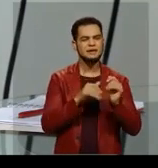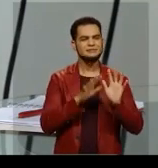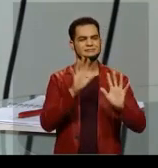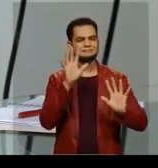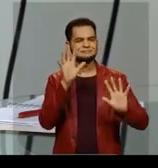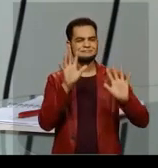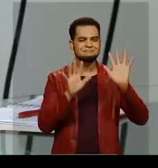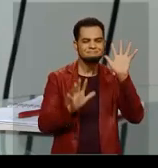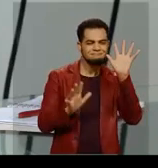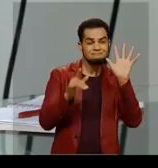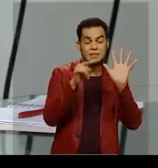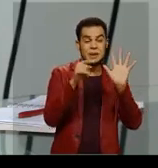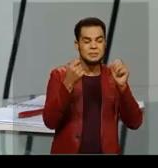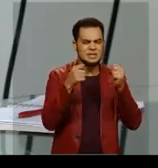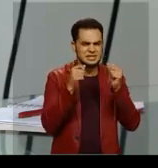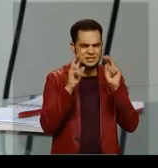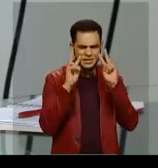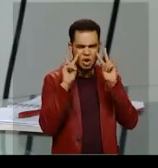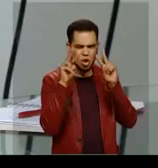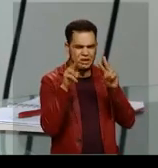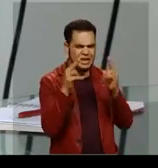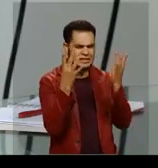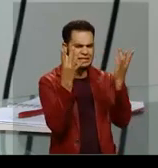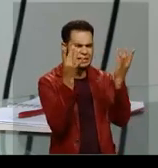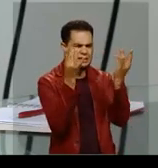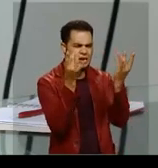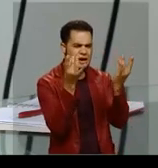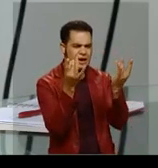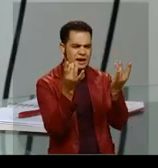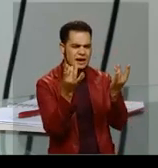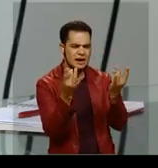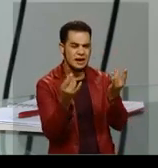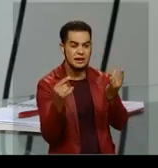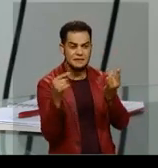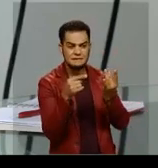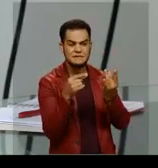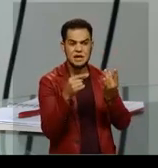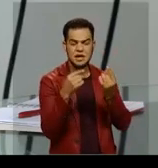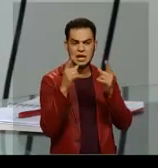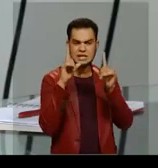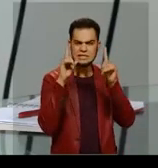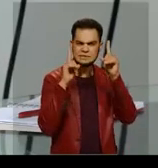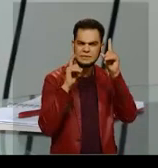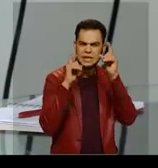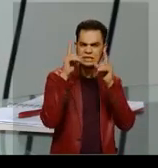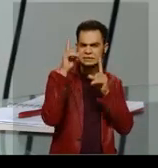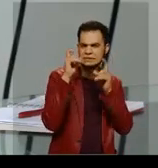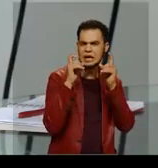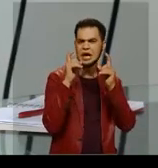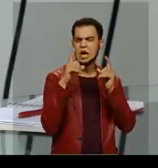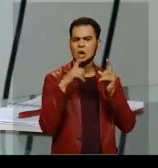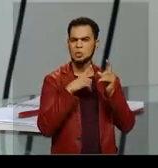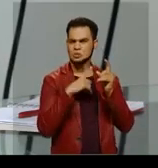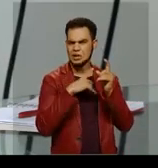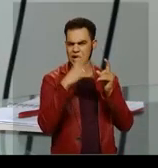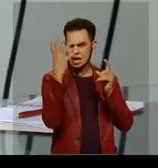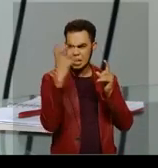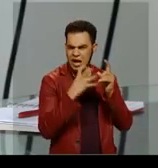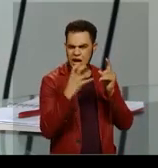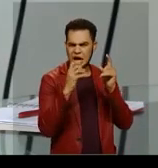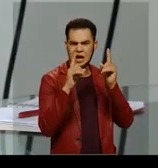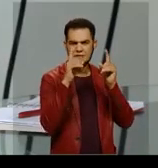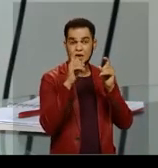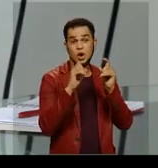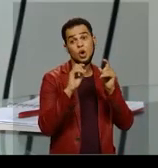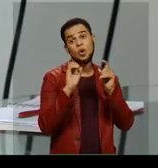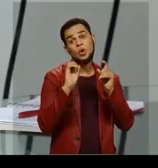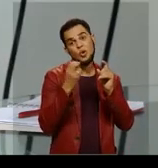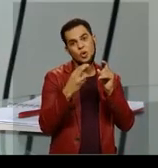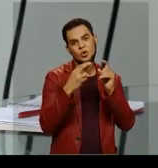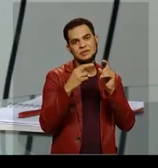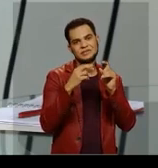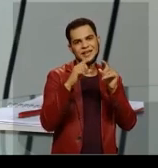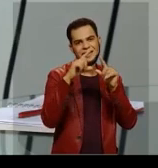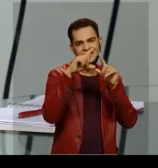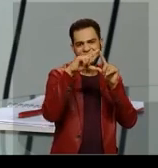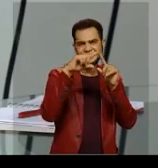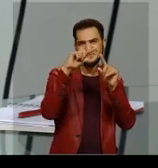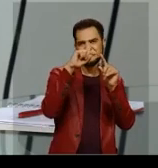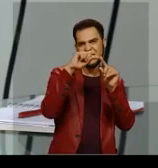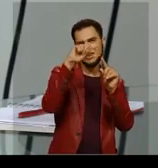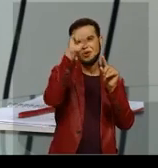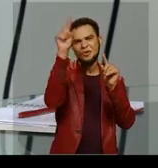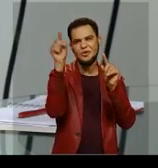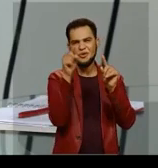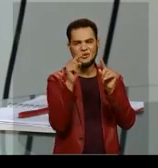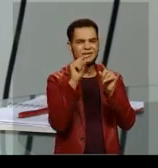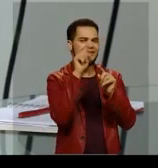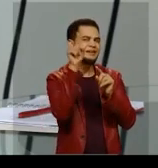maneira como, às vezes, olhar, ou tá com raiva, ou dos balões. Então, isso tudo você